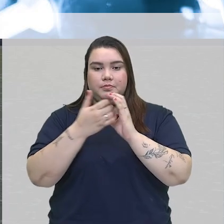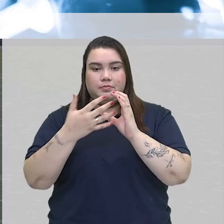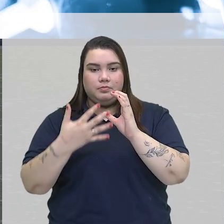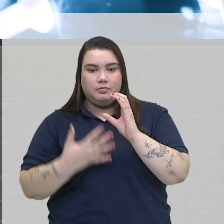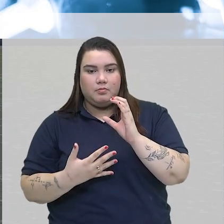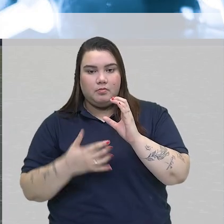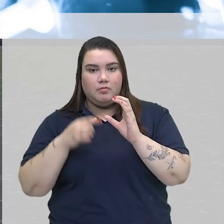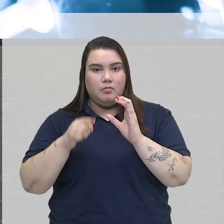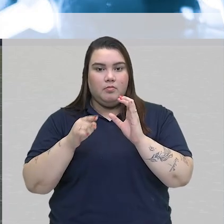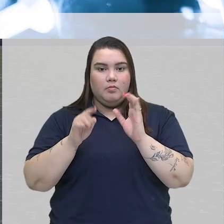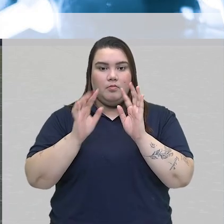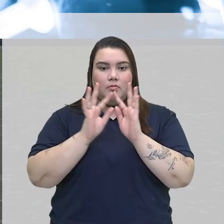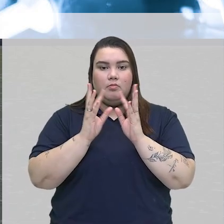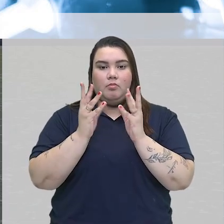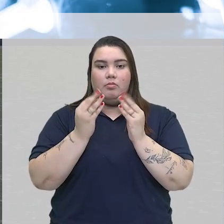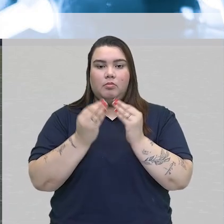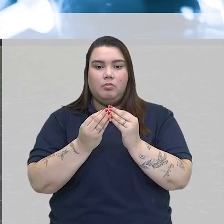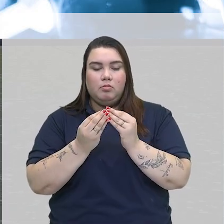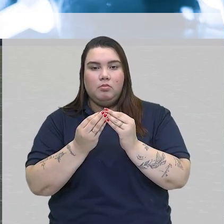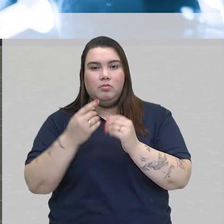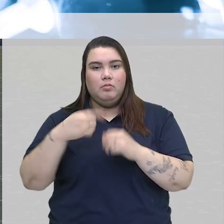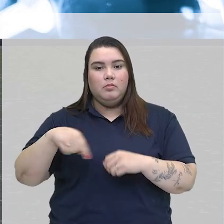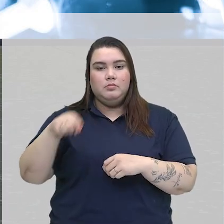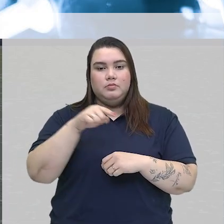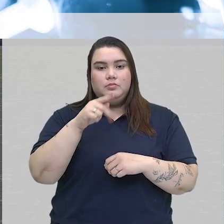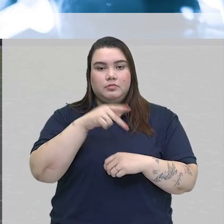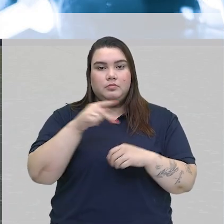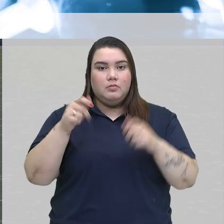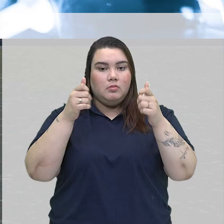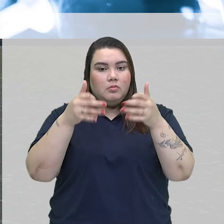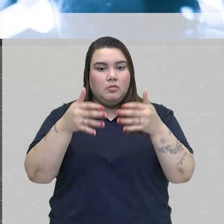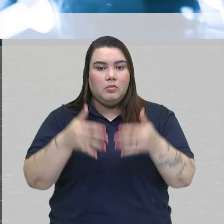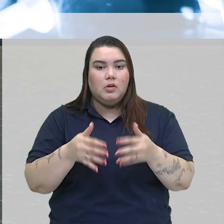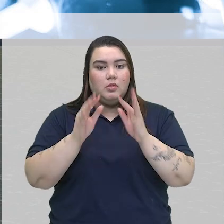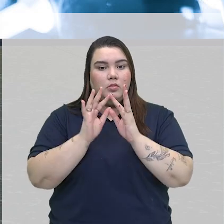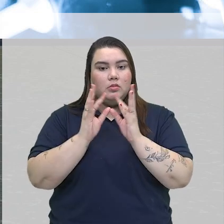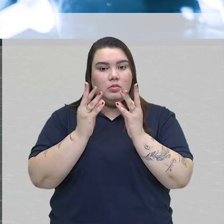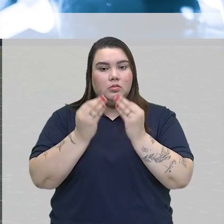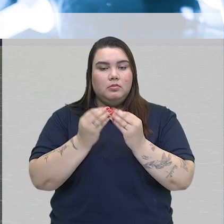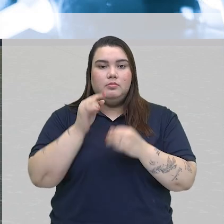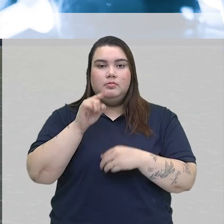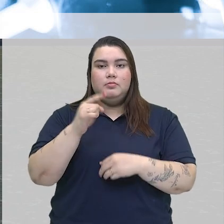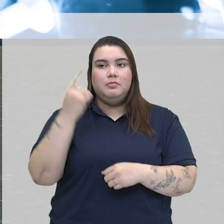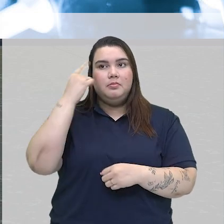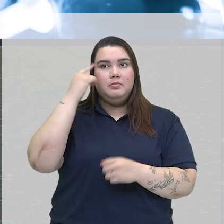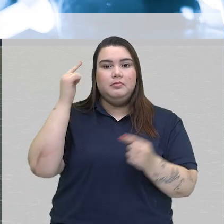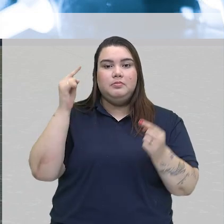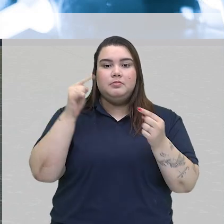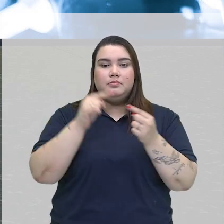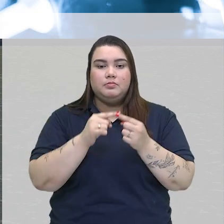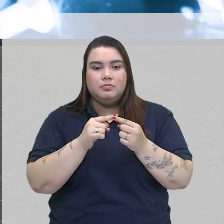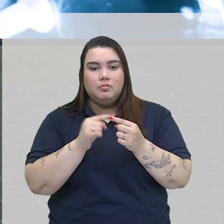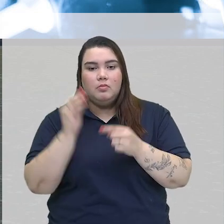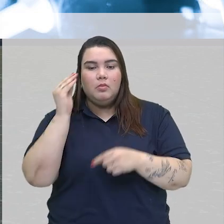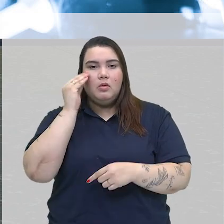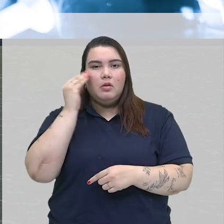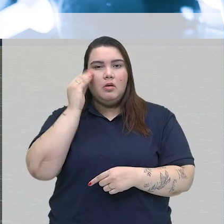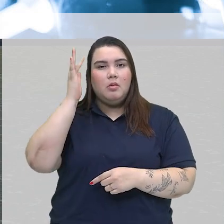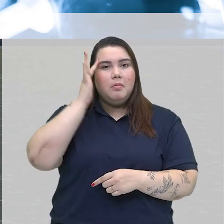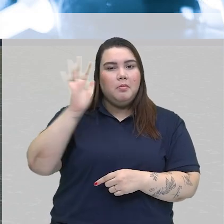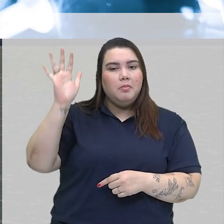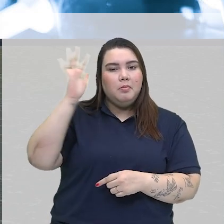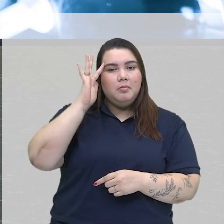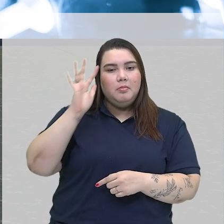essas substâncias, que quando a professora falar em substância, você vai pensar, vai tentar